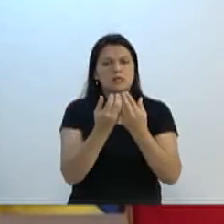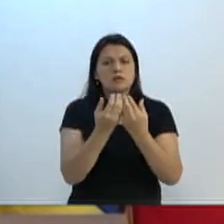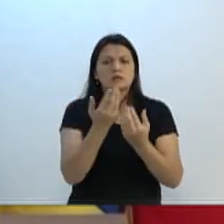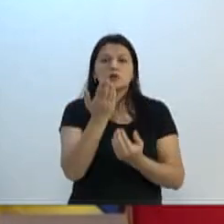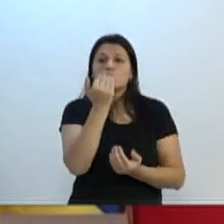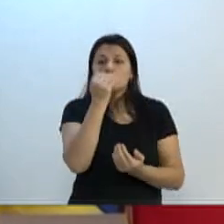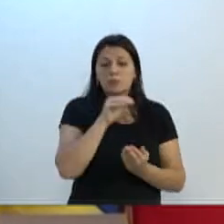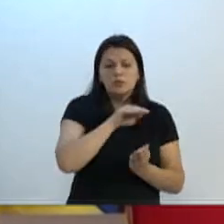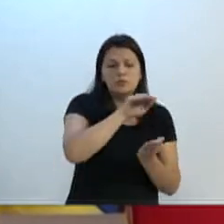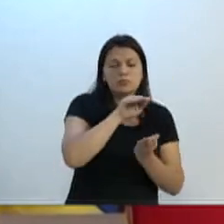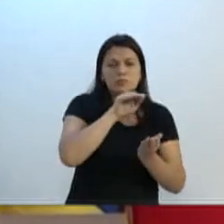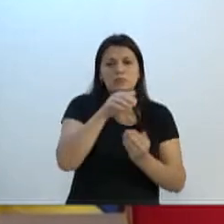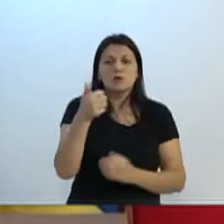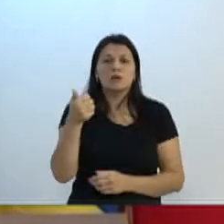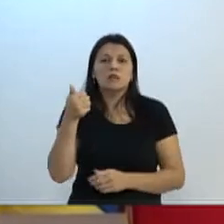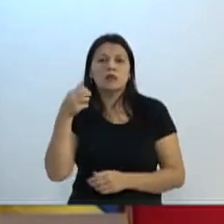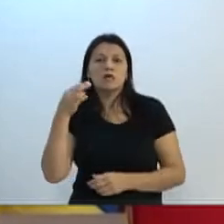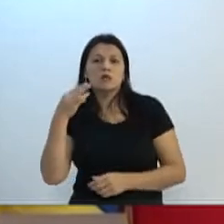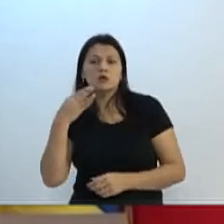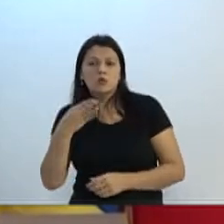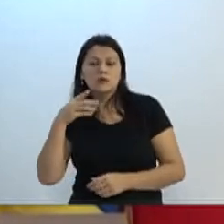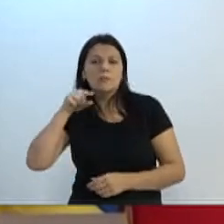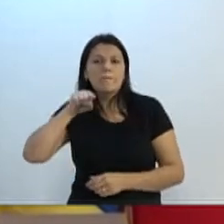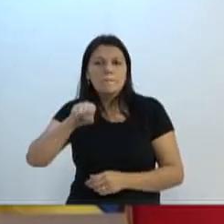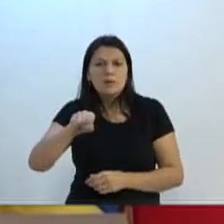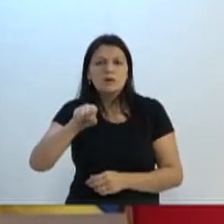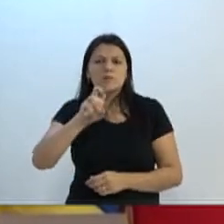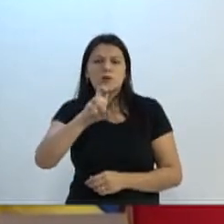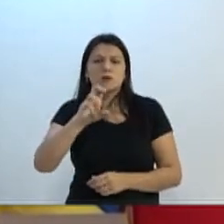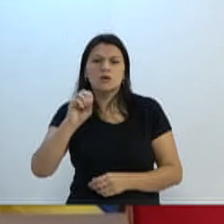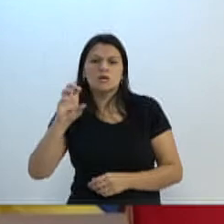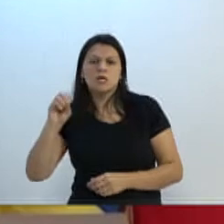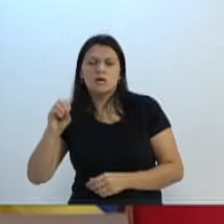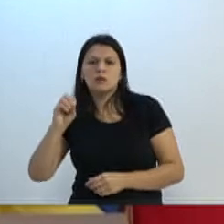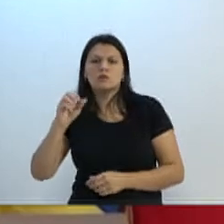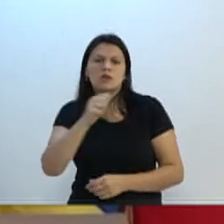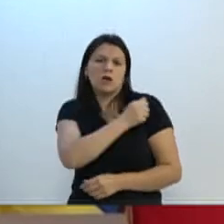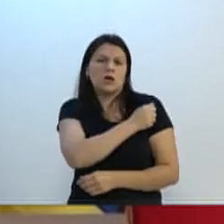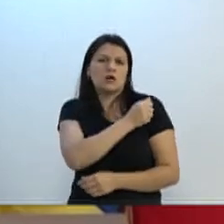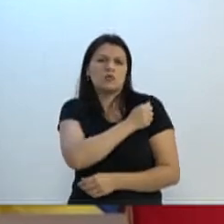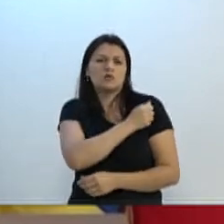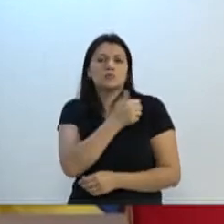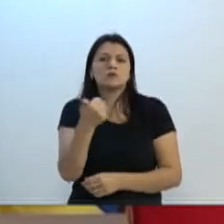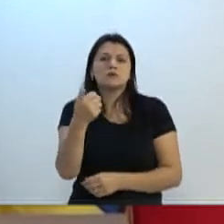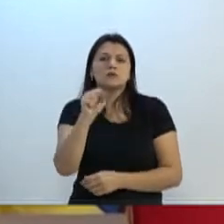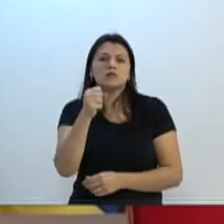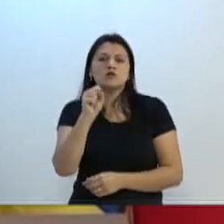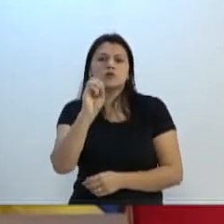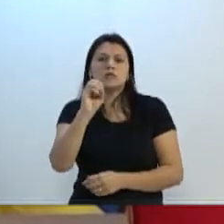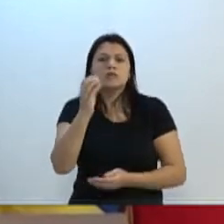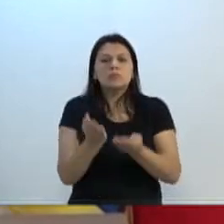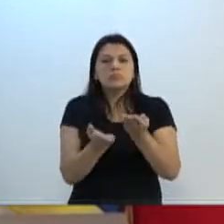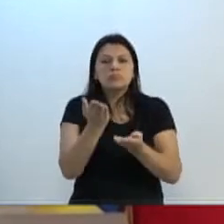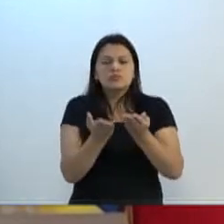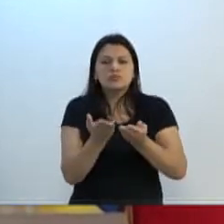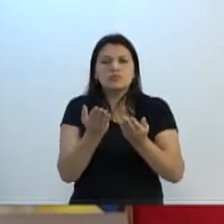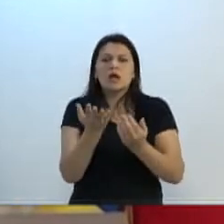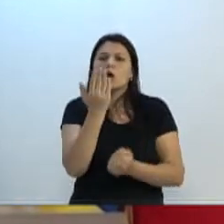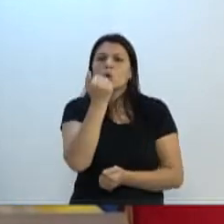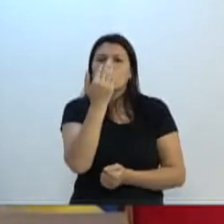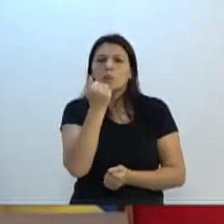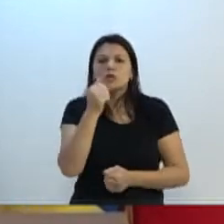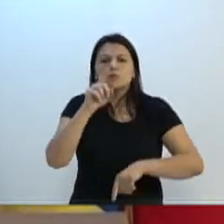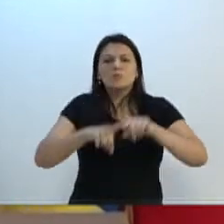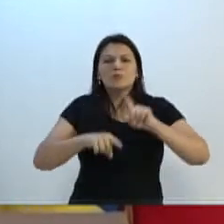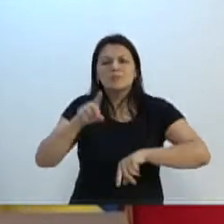para 14.500 alunos, 180 toneladas de alimentos produzidos por agricultores blumenauenses. E no meio dessa entrega dessa